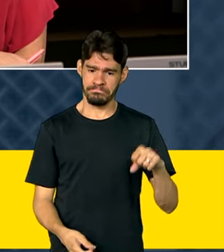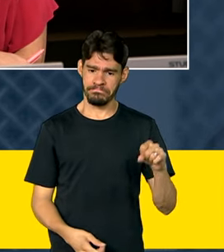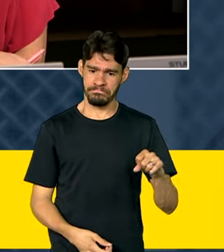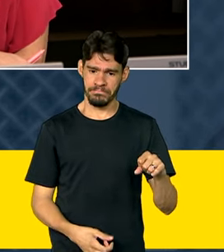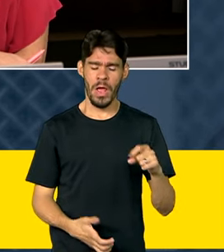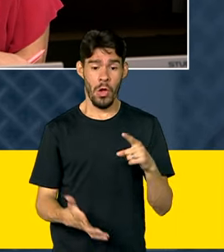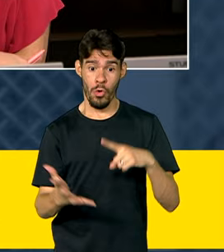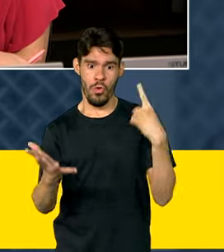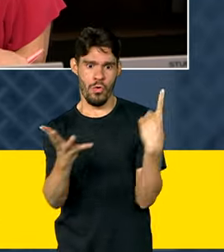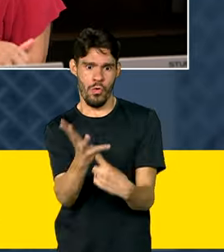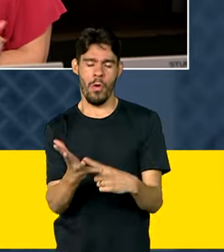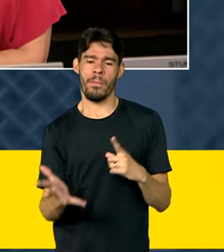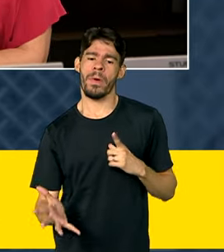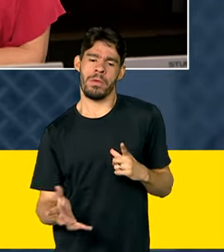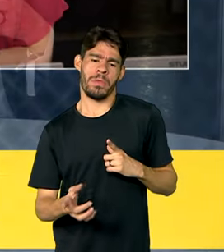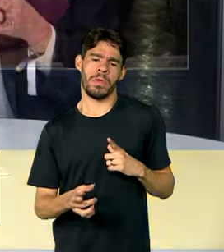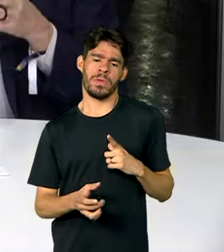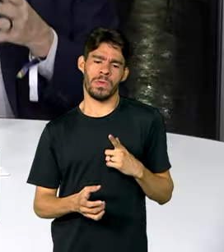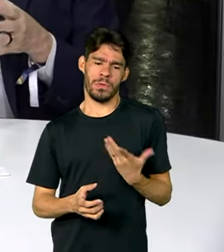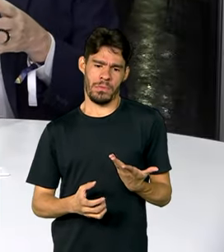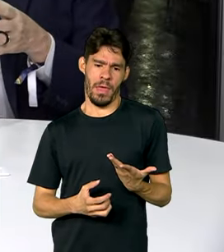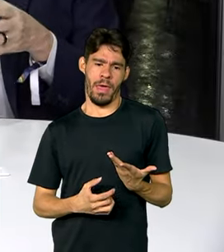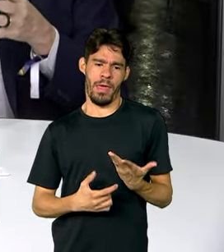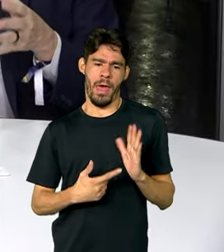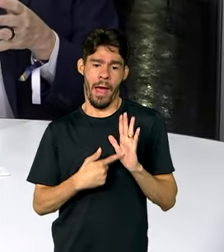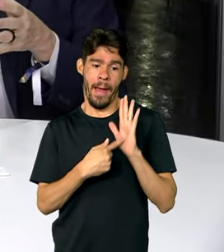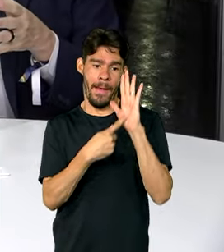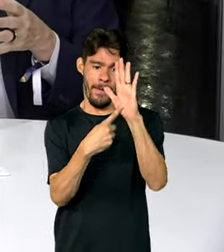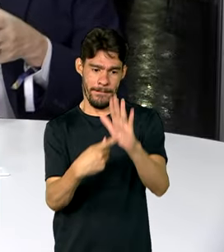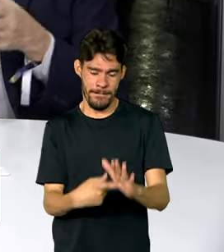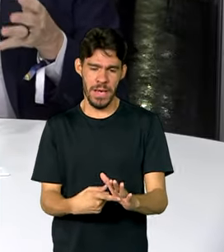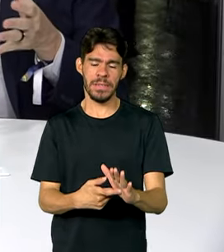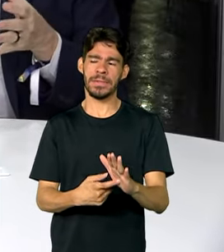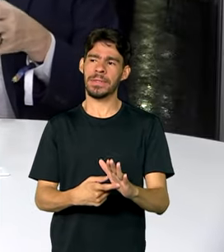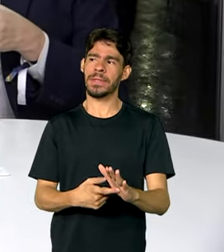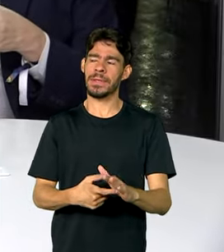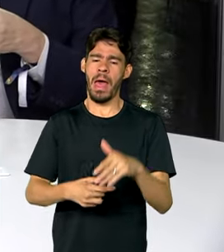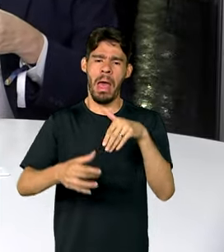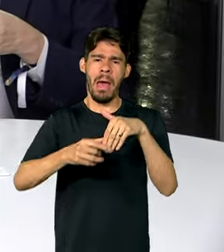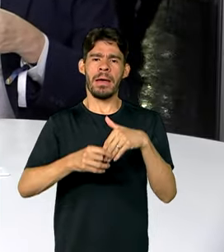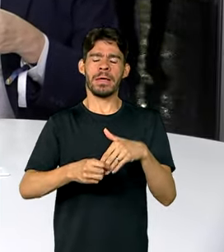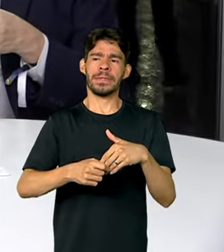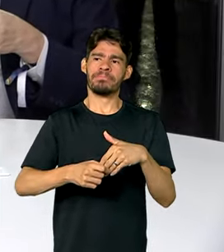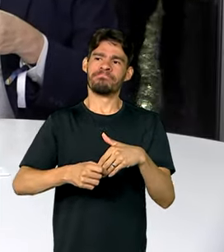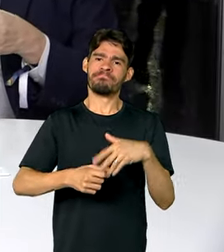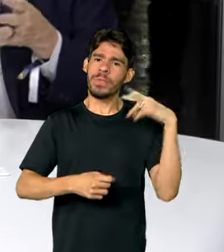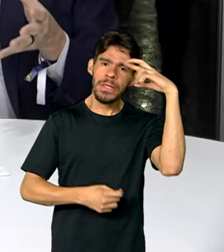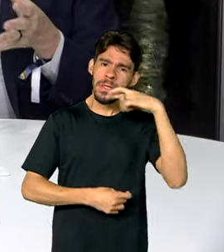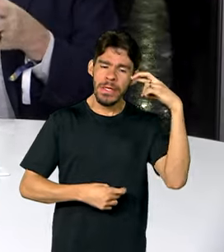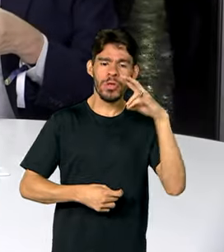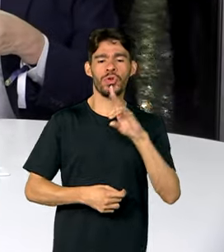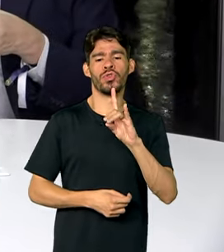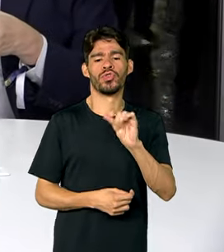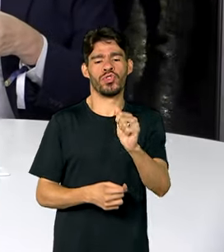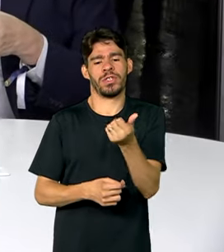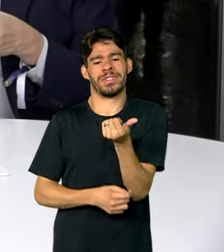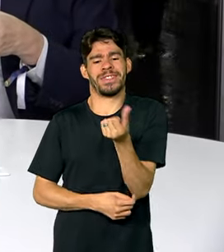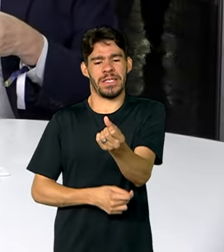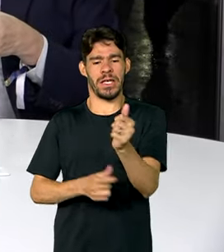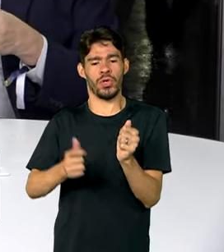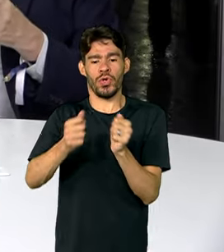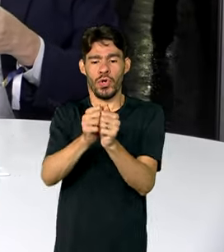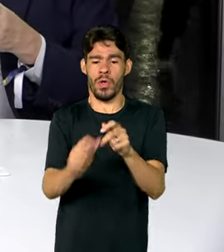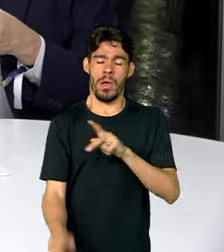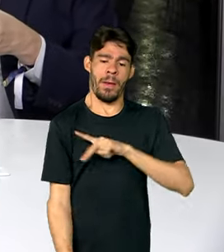essa missão, né, de apresentar e aclamar por consenso no dia 16, diante do presidente